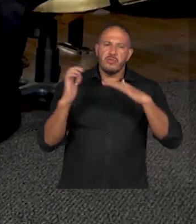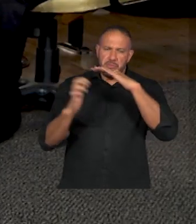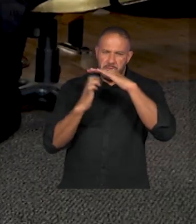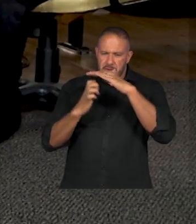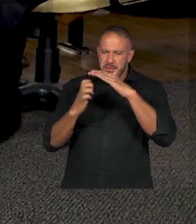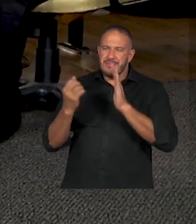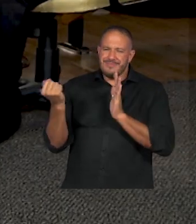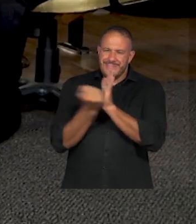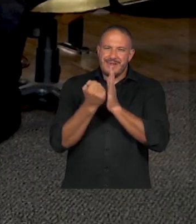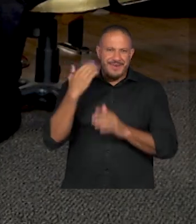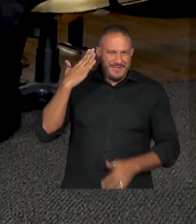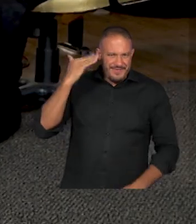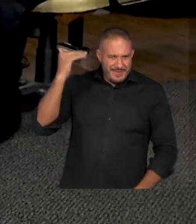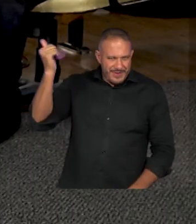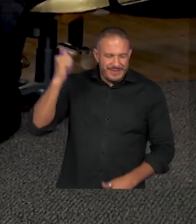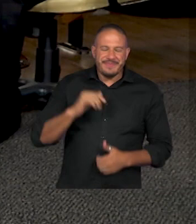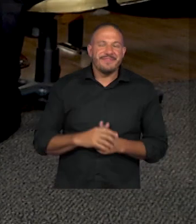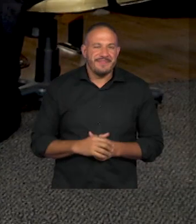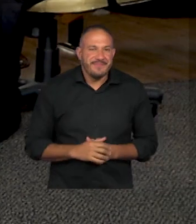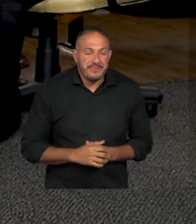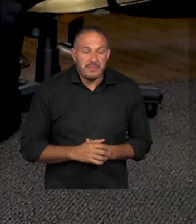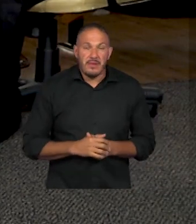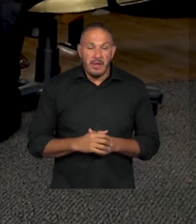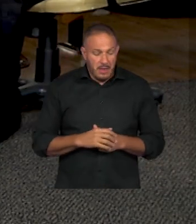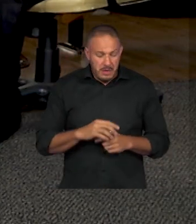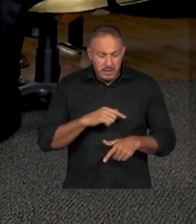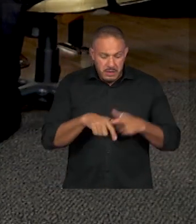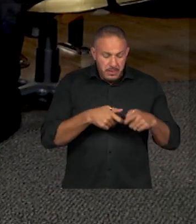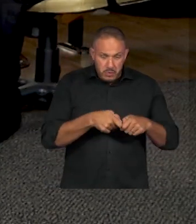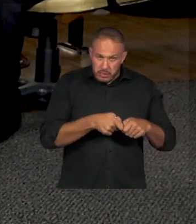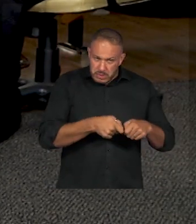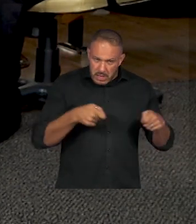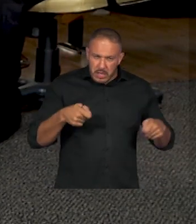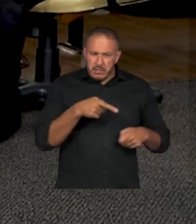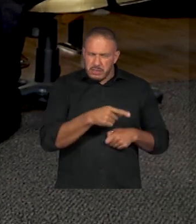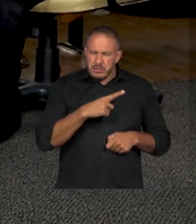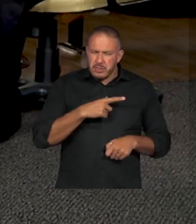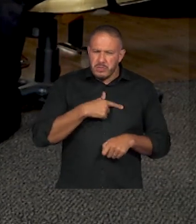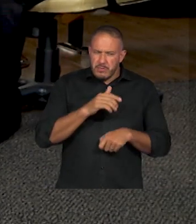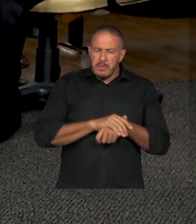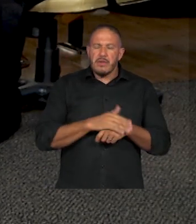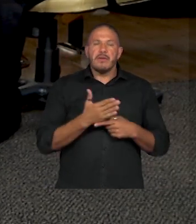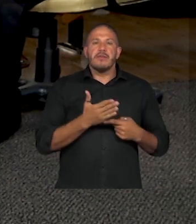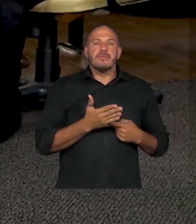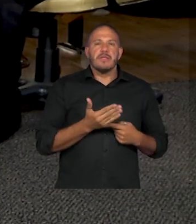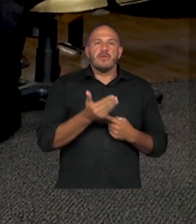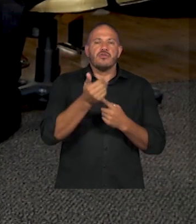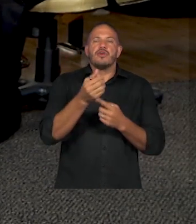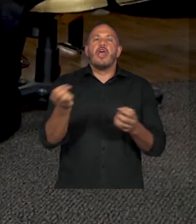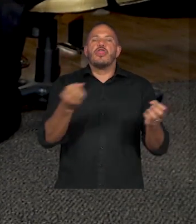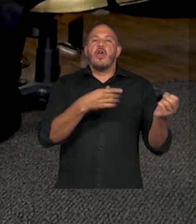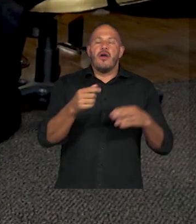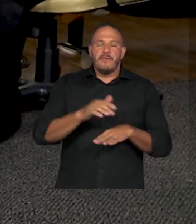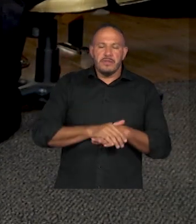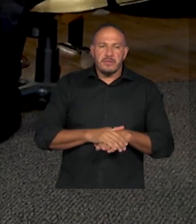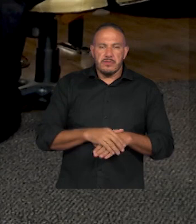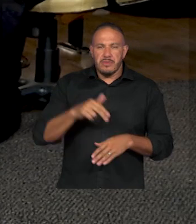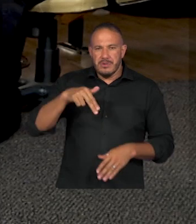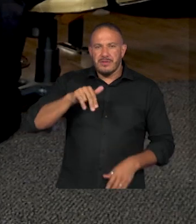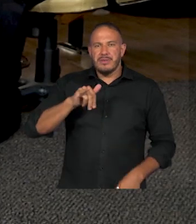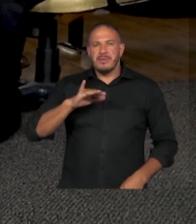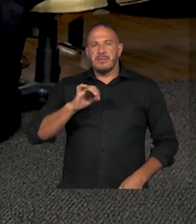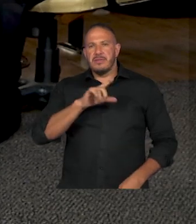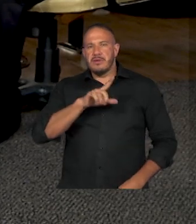famosa, e aí o tênis era com uma tecnologia nova que ele dobrava. Então o Nicolas, que ele